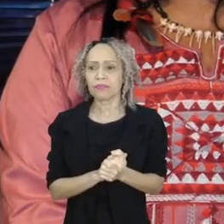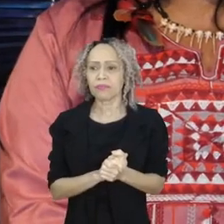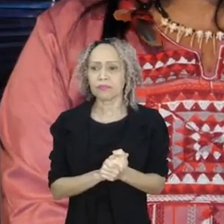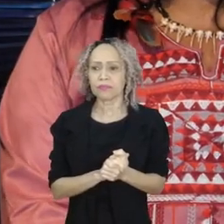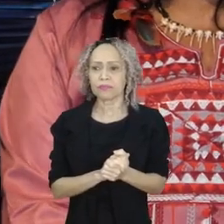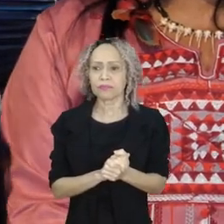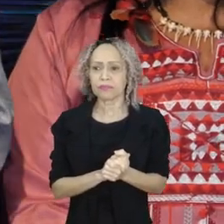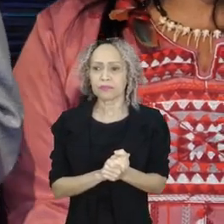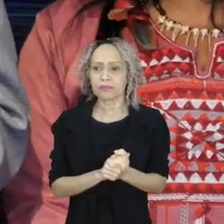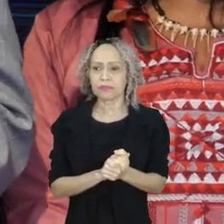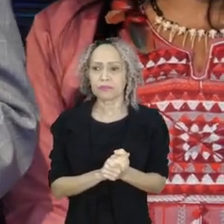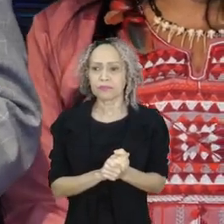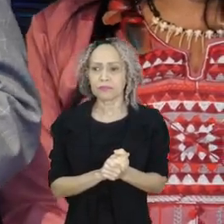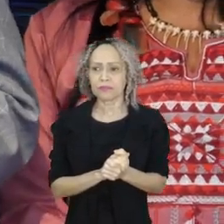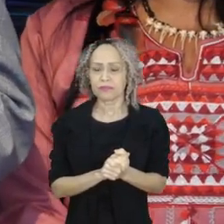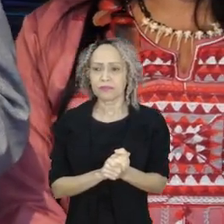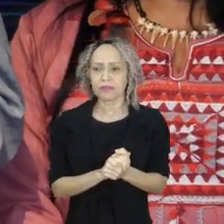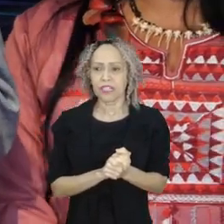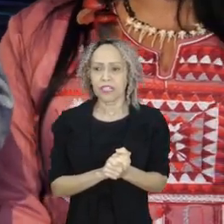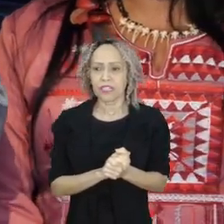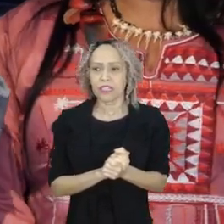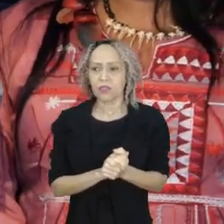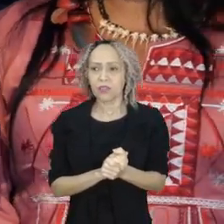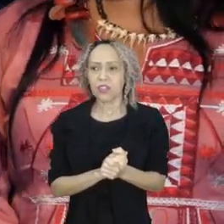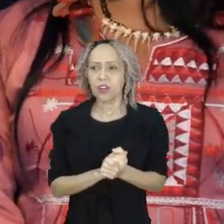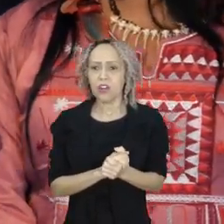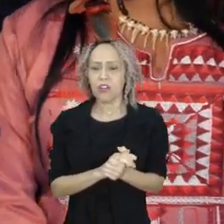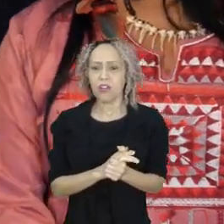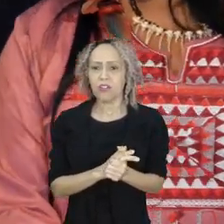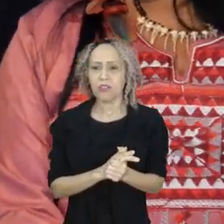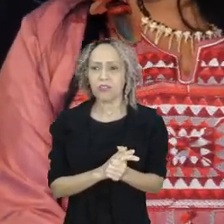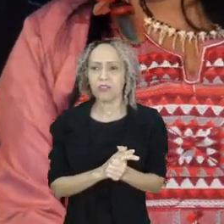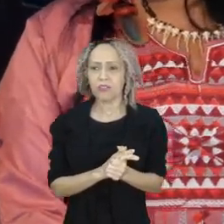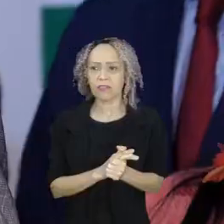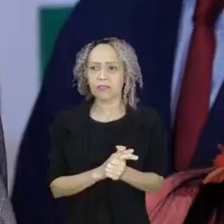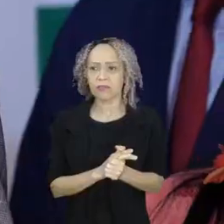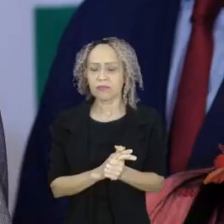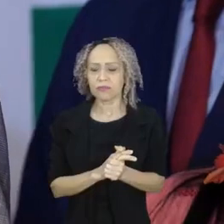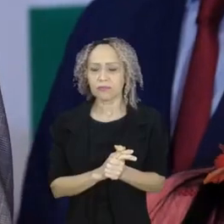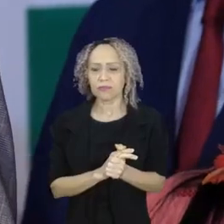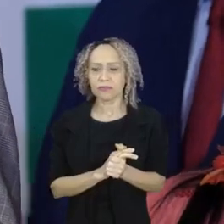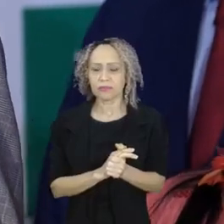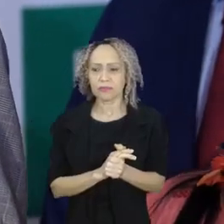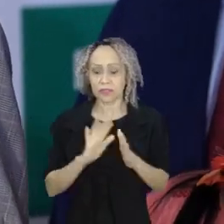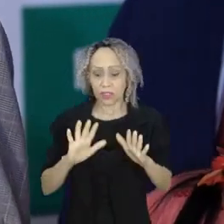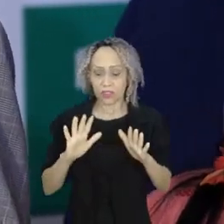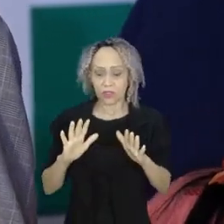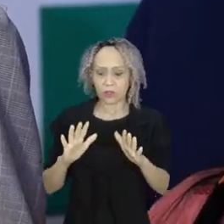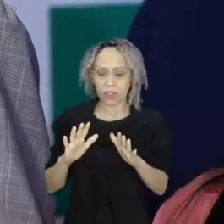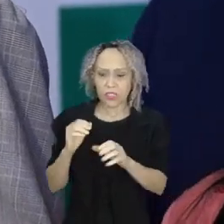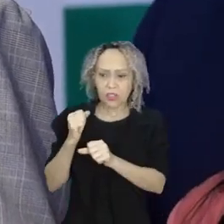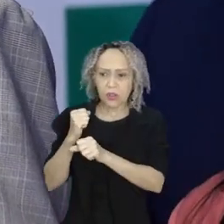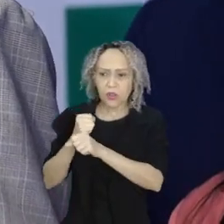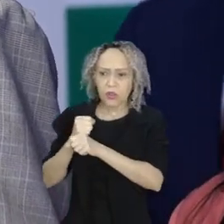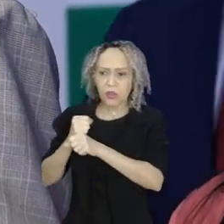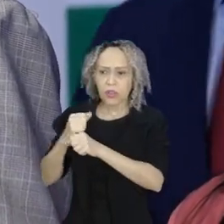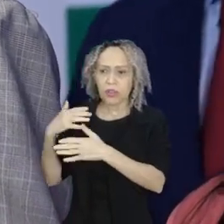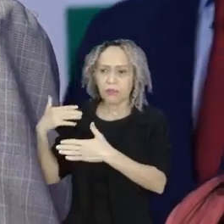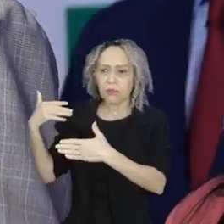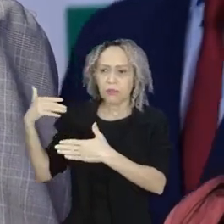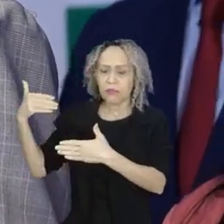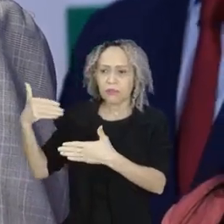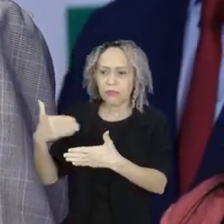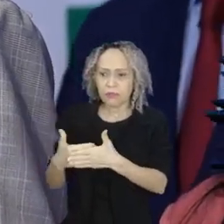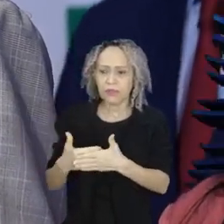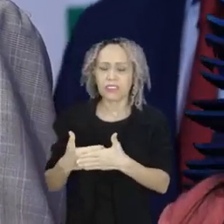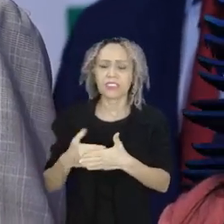Eu acho que o desgoverno que o Brasil foi submetido durante todos esses anos, nós teremos que trabalhar em